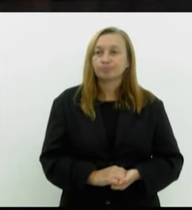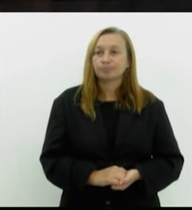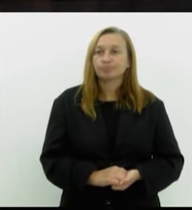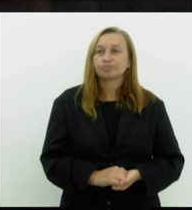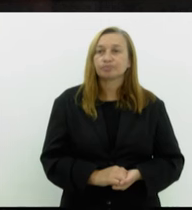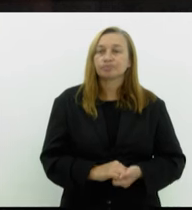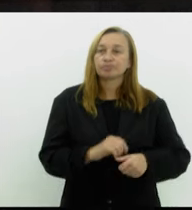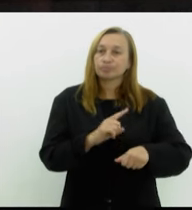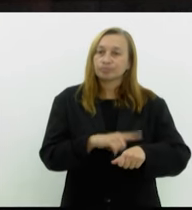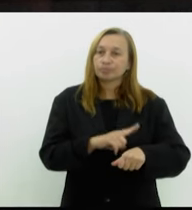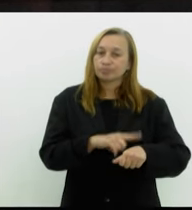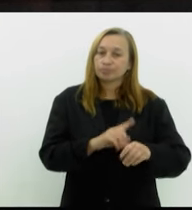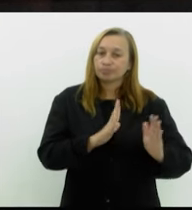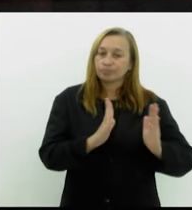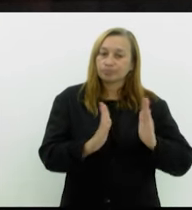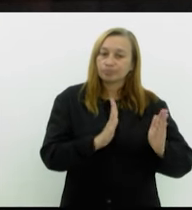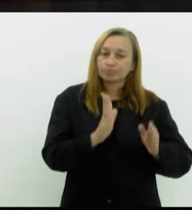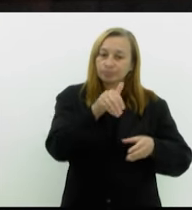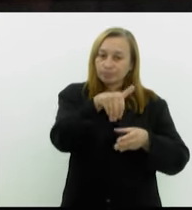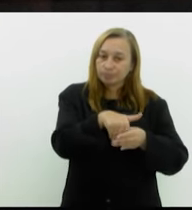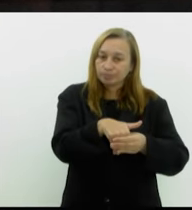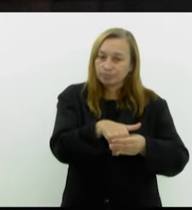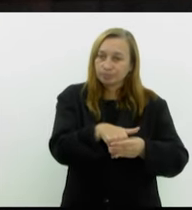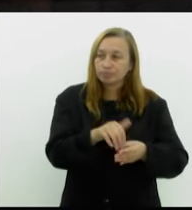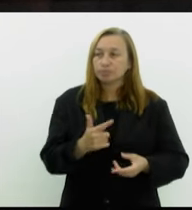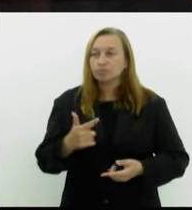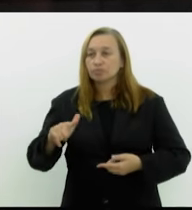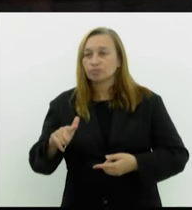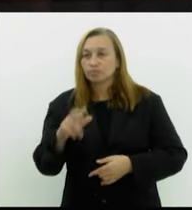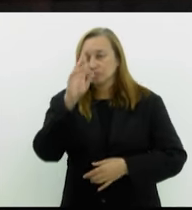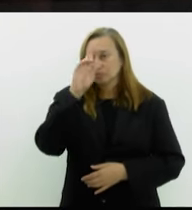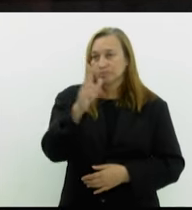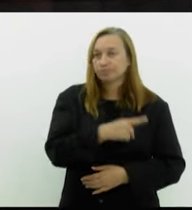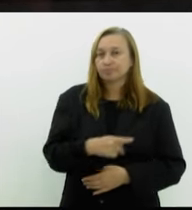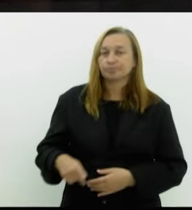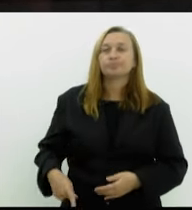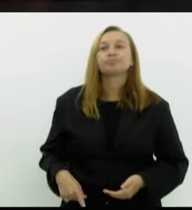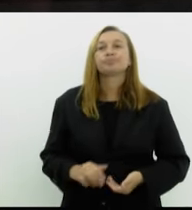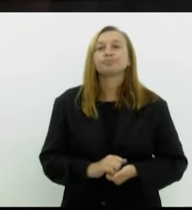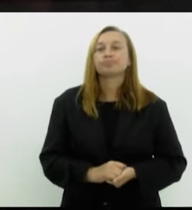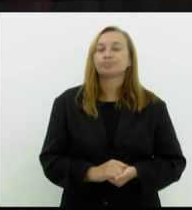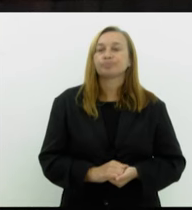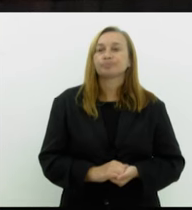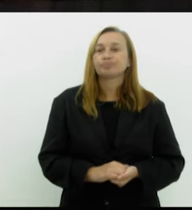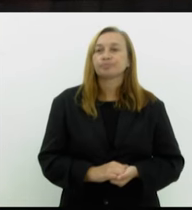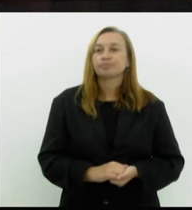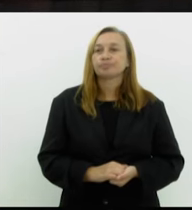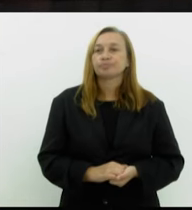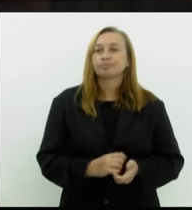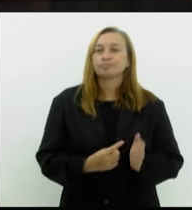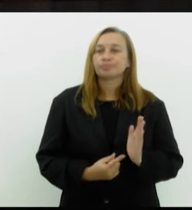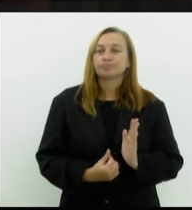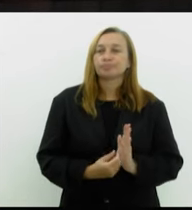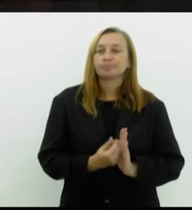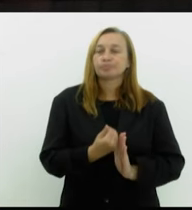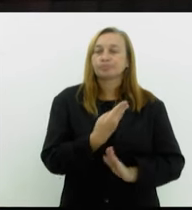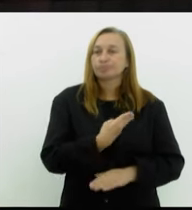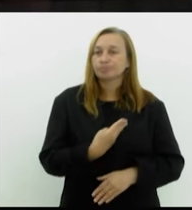semestre. De outro lado, senhora presidente, As finanças